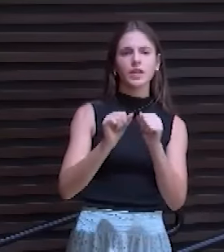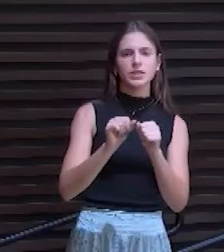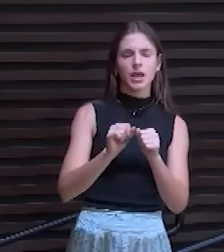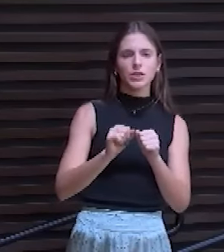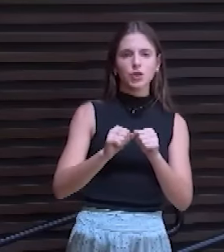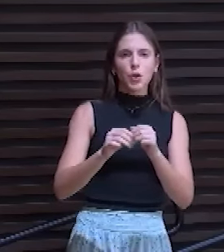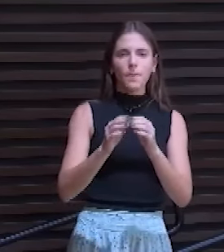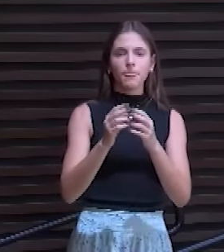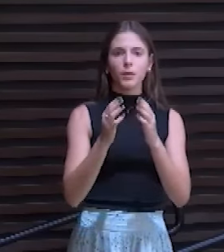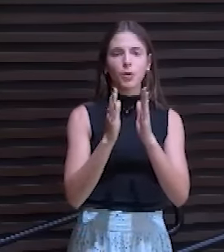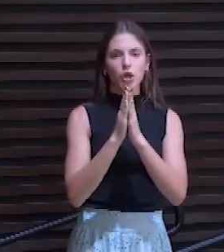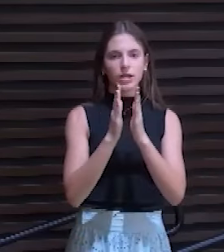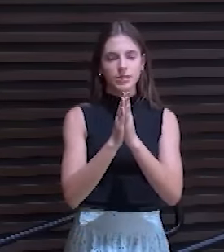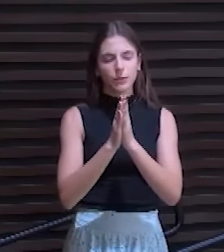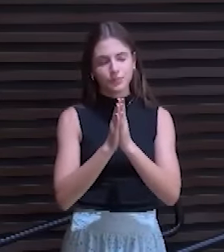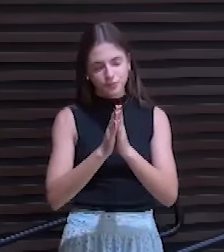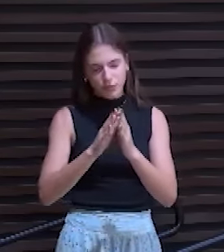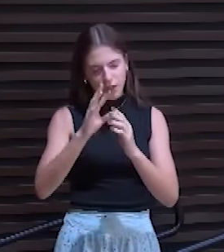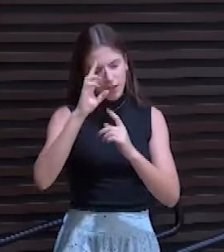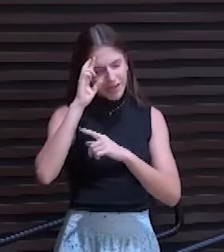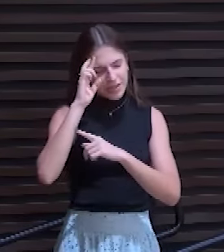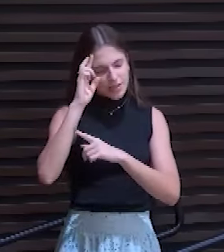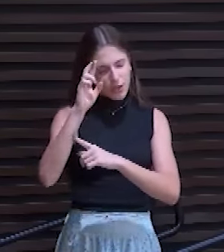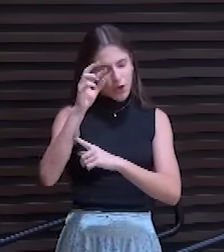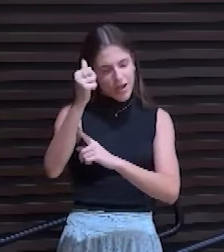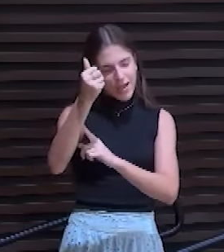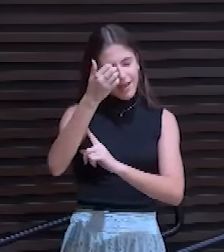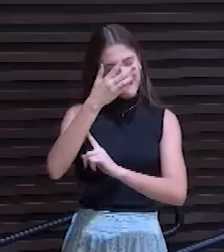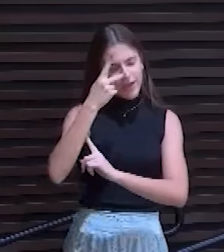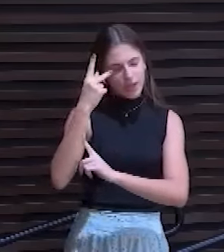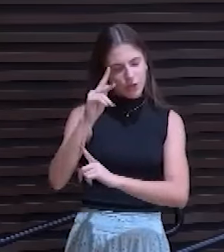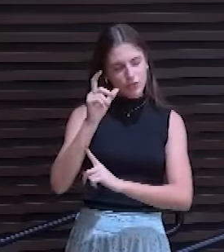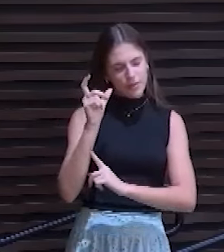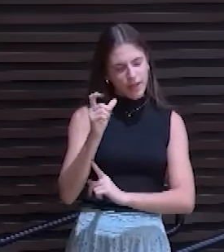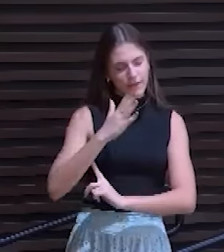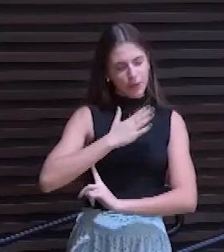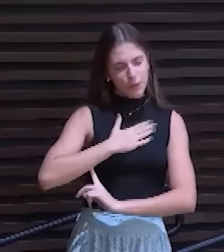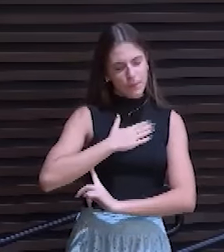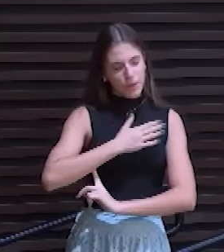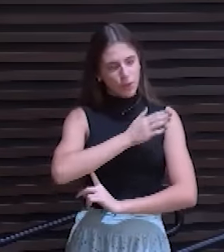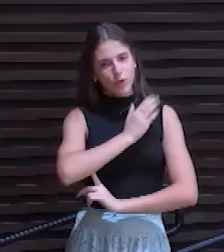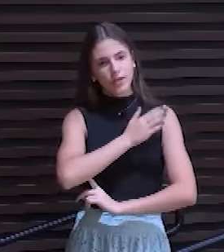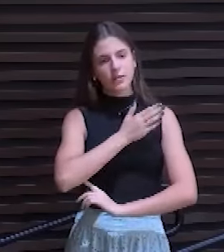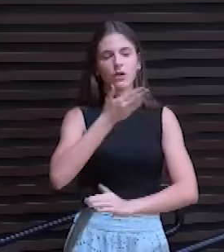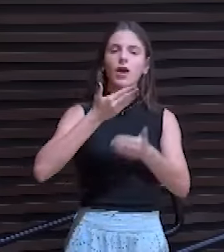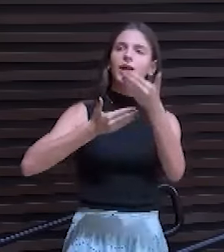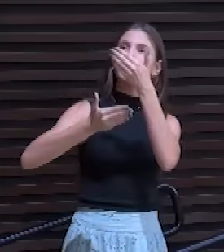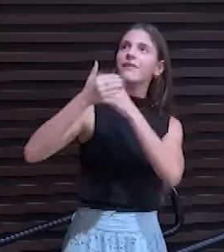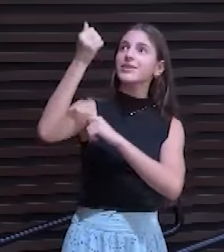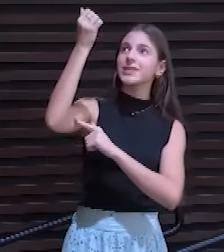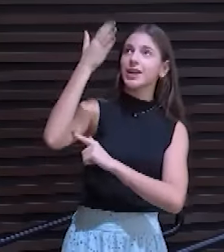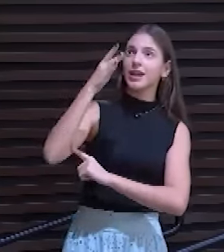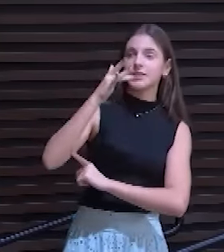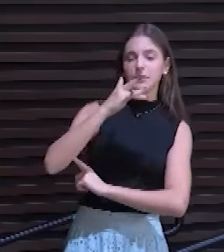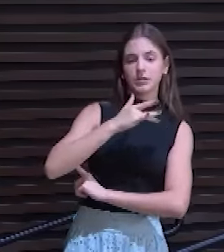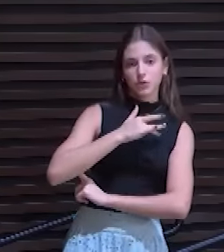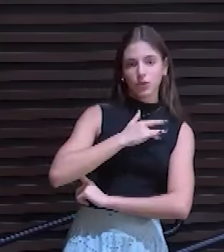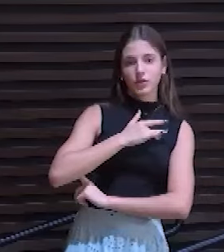Senhor, revela a Tua palavra no meu coração. por graça, por misericórdia. Vamos orar?